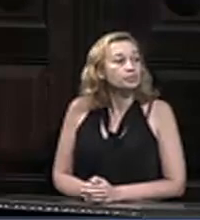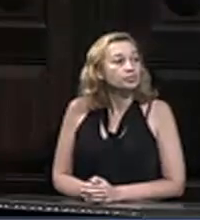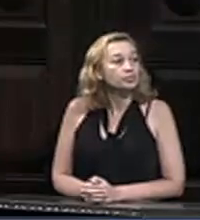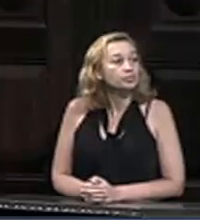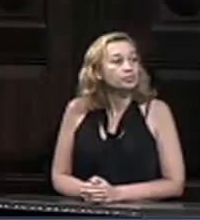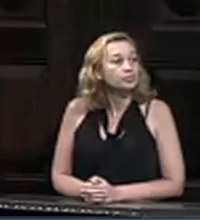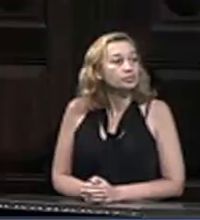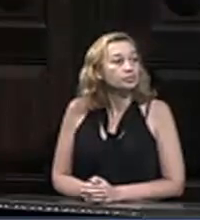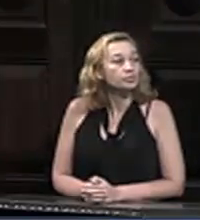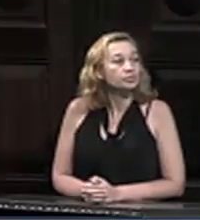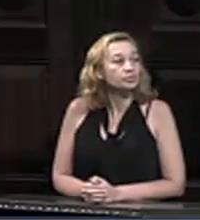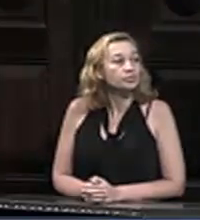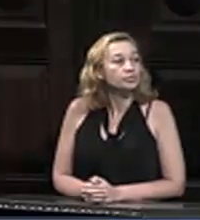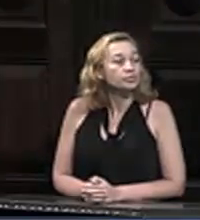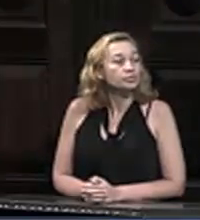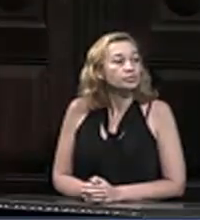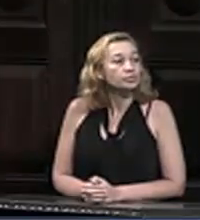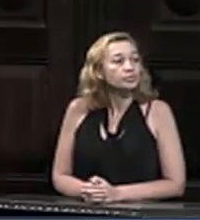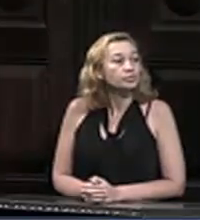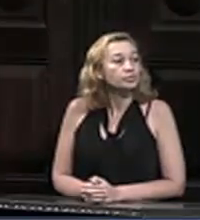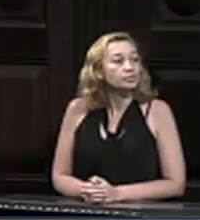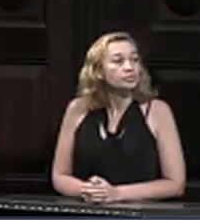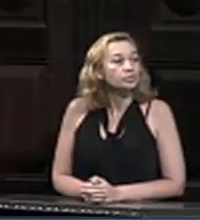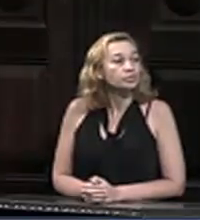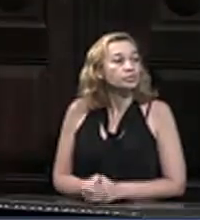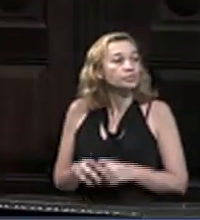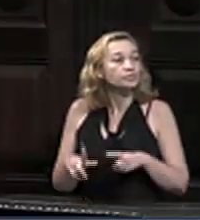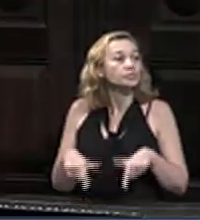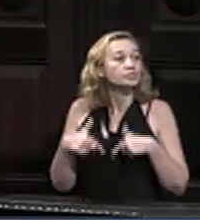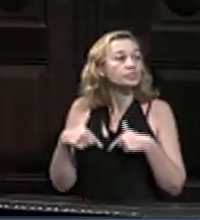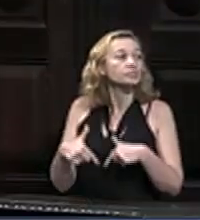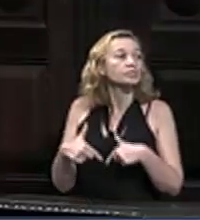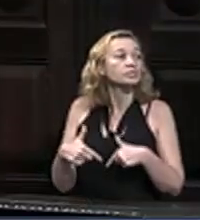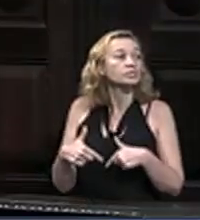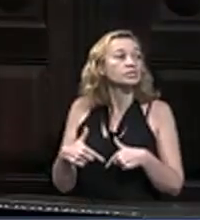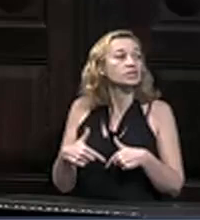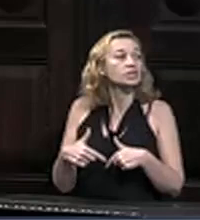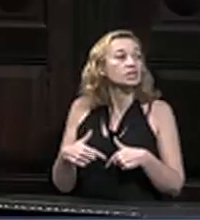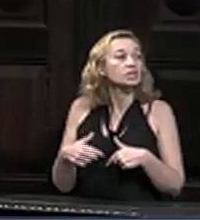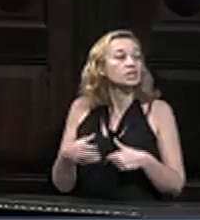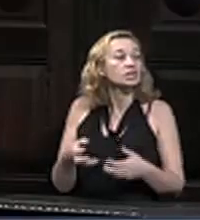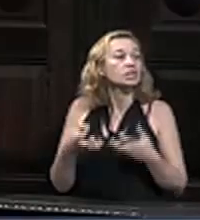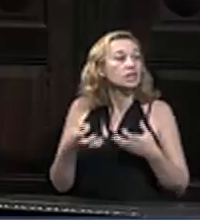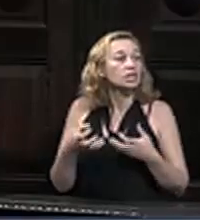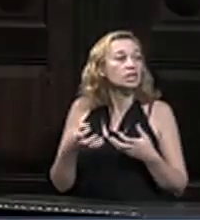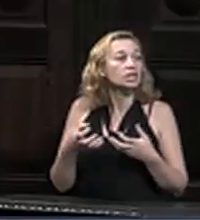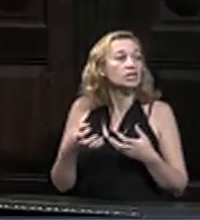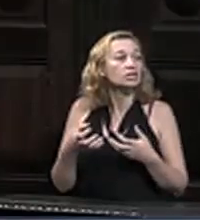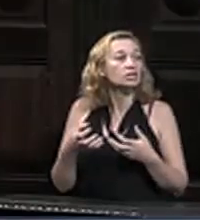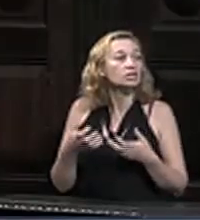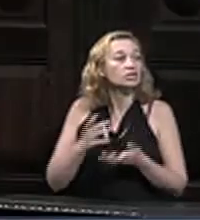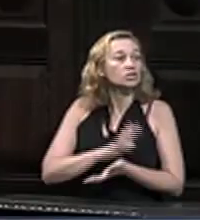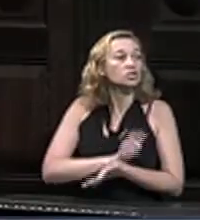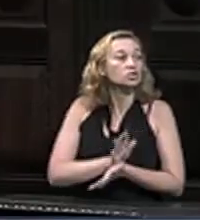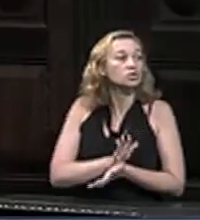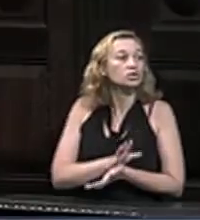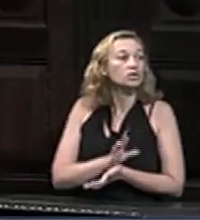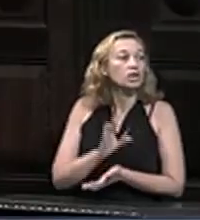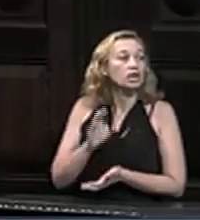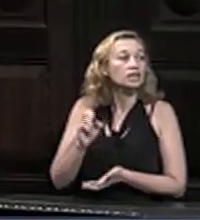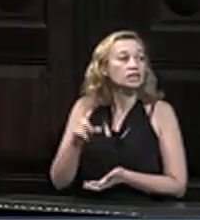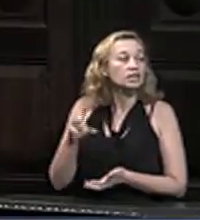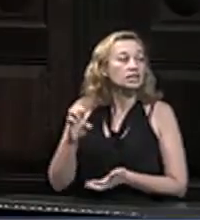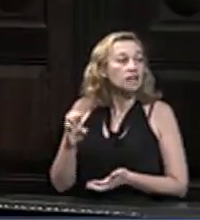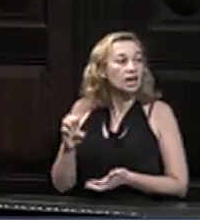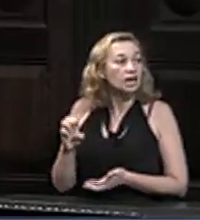ingressou com uma ação tentando comprometer a imagem da SEDAI com